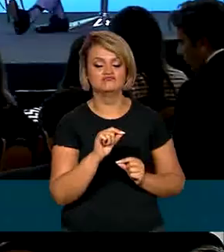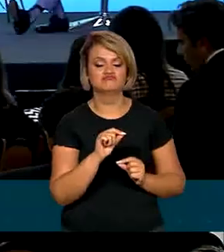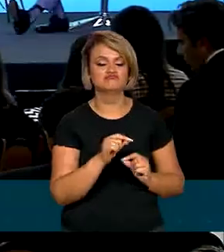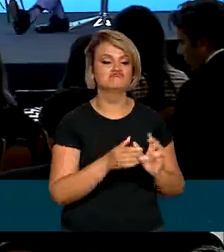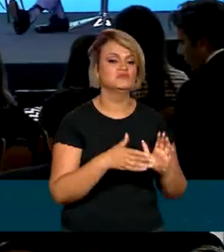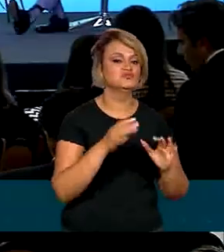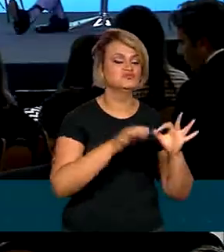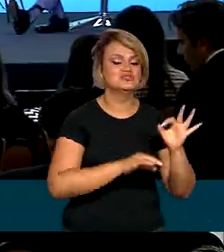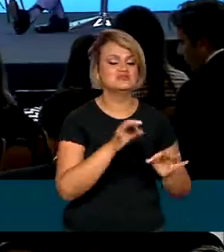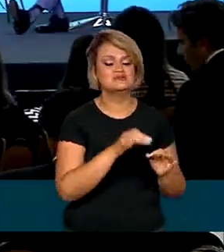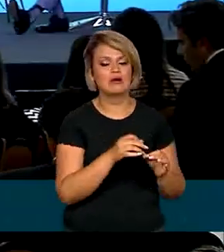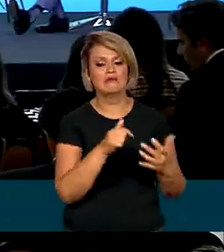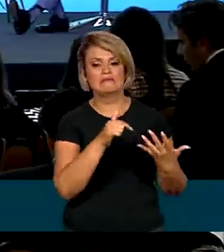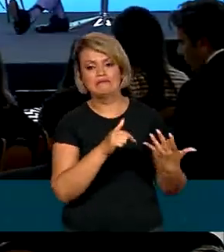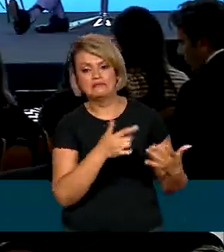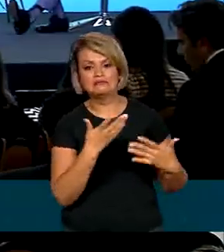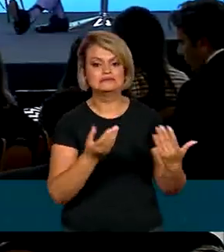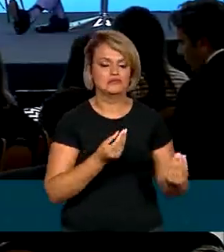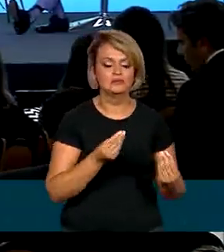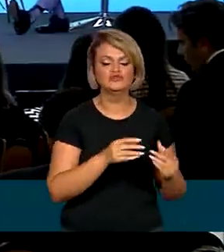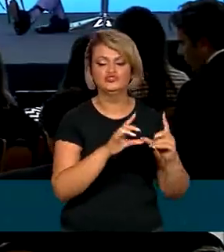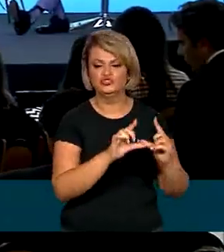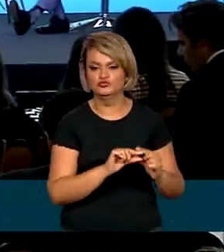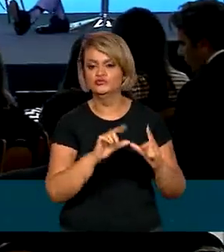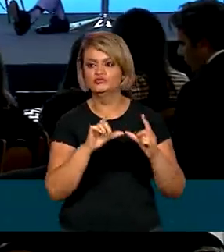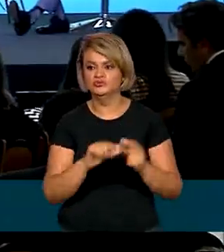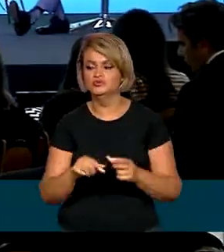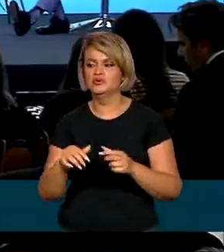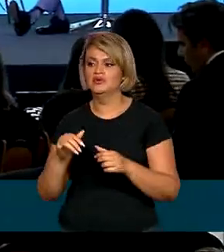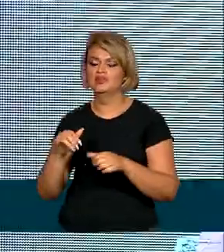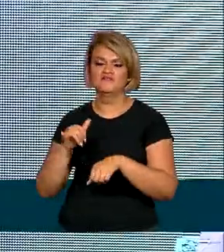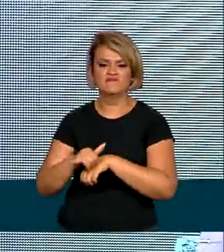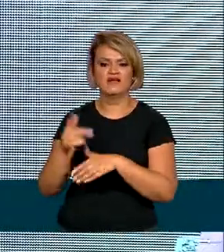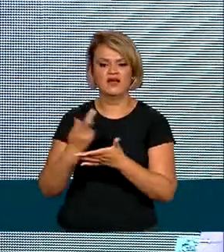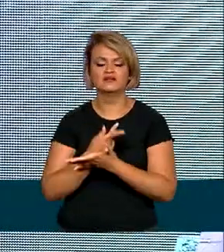demandas judiciais e eventualmente de arbitragem